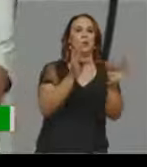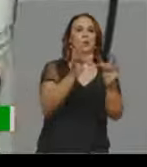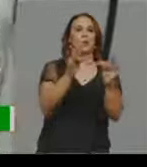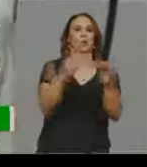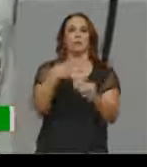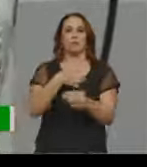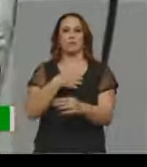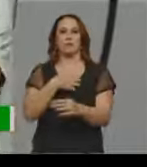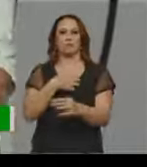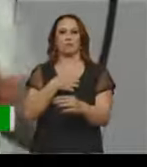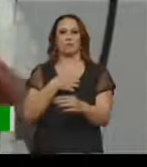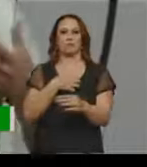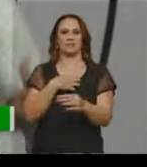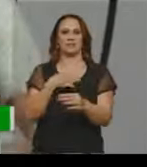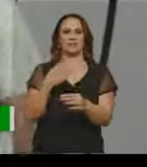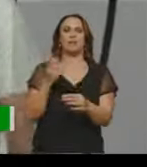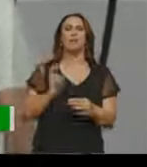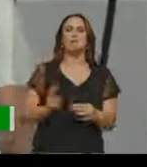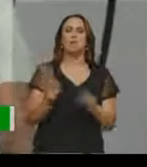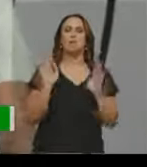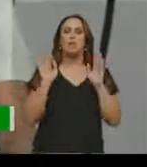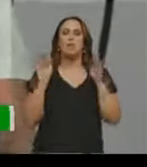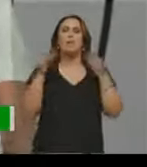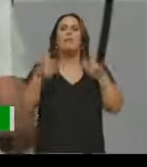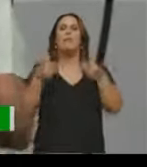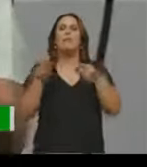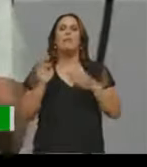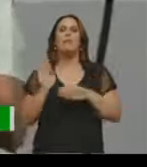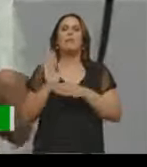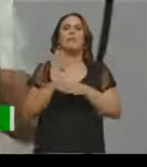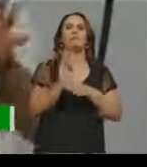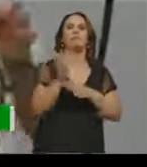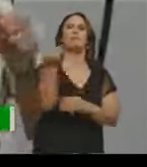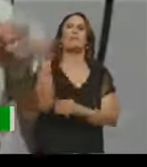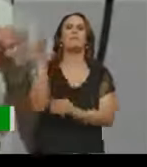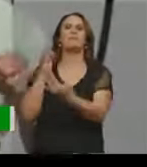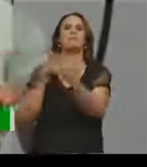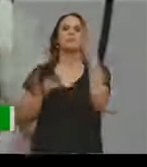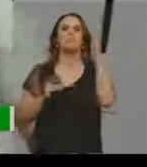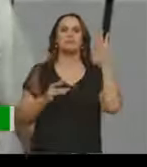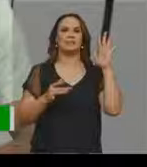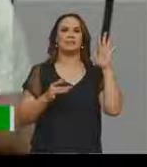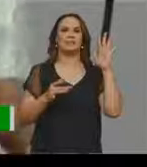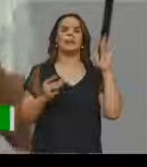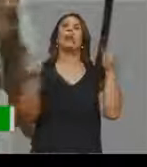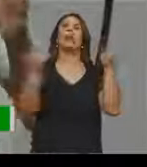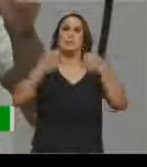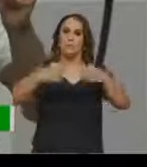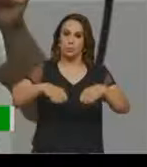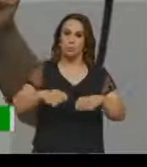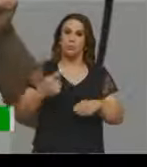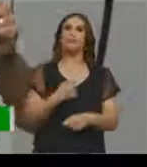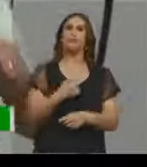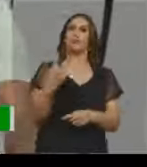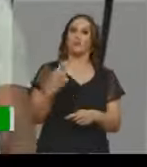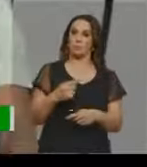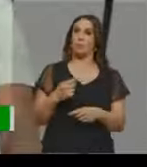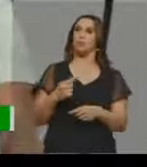ponto de vista ambiental também, é possível que nós possamos, aí, né? É possível que nós possamos, é ótimo, a professora de português ia me bater